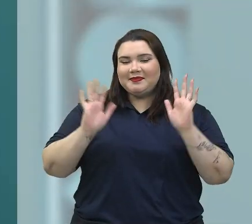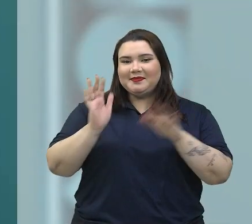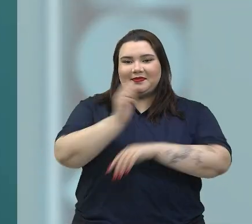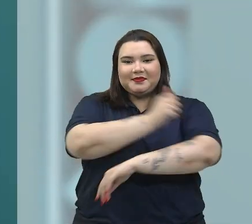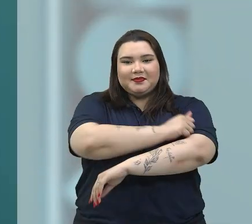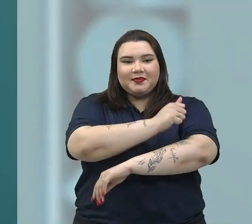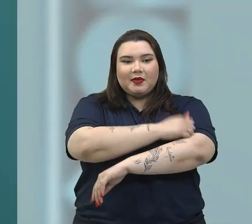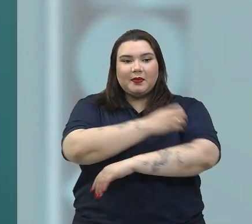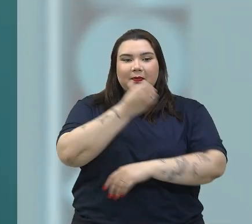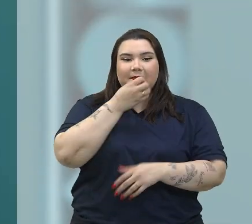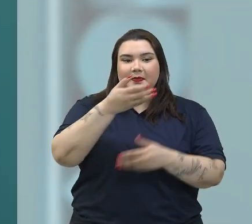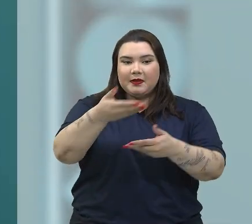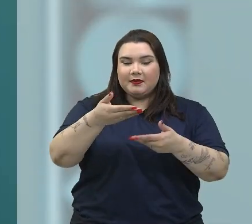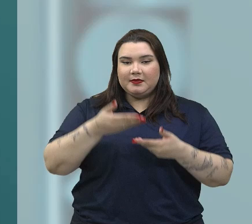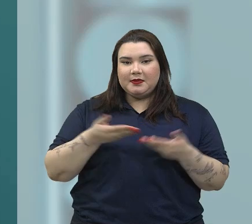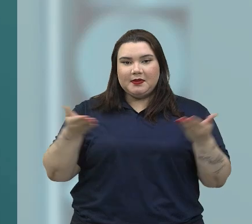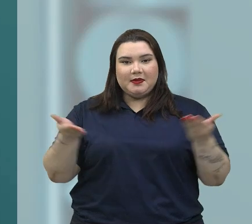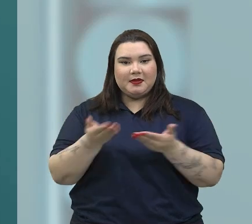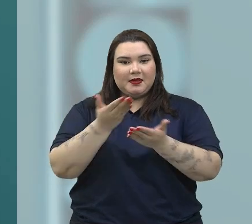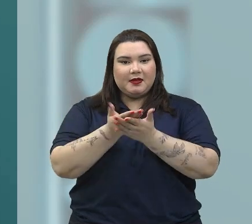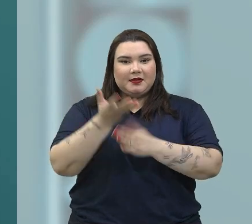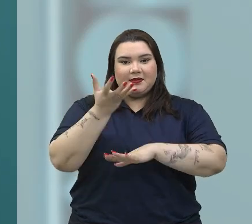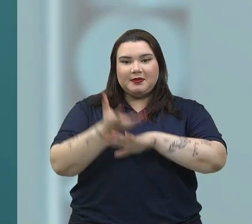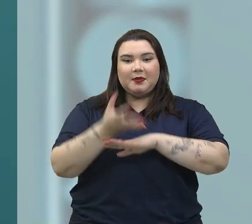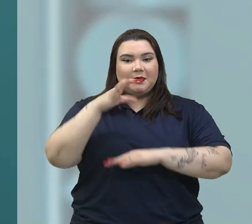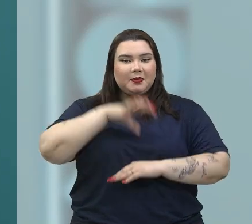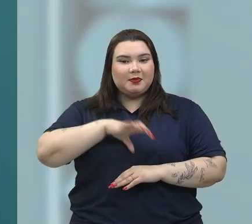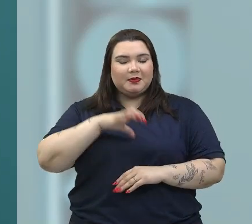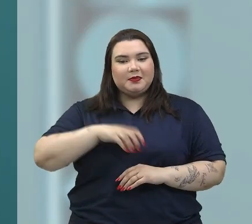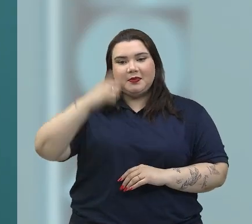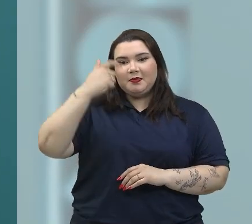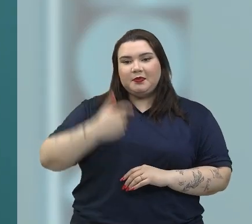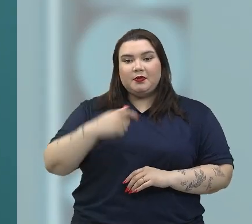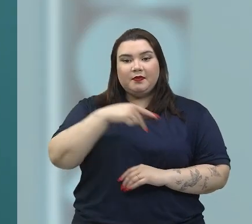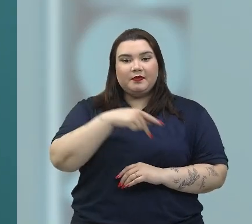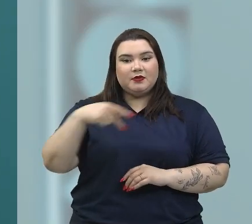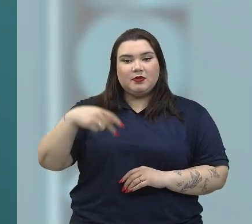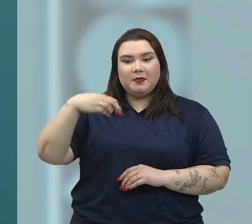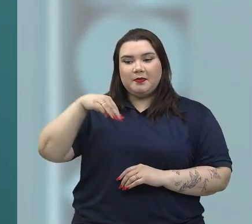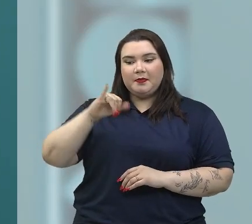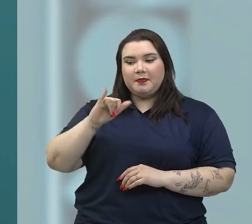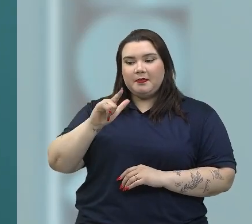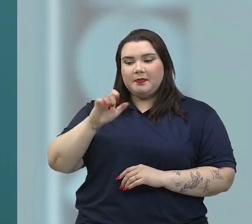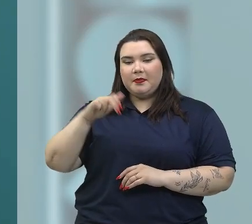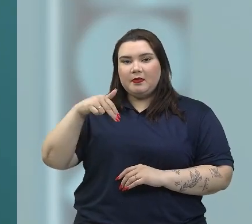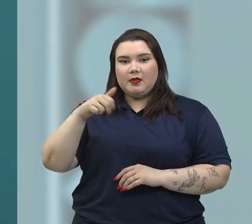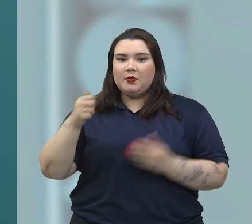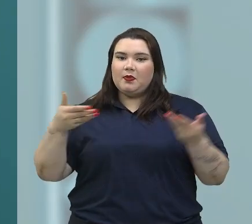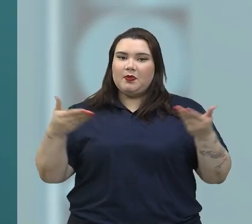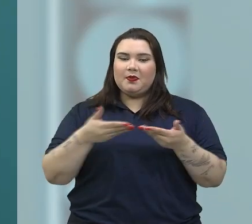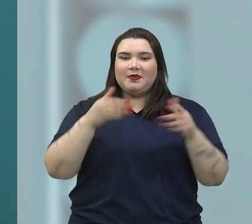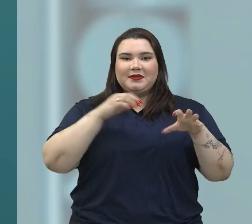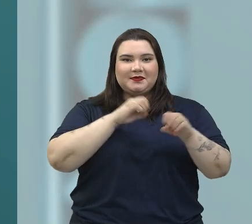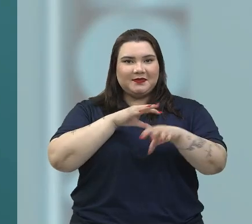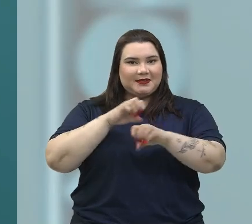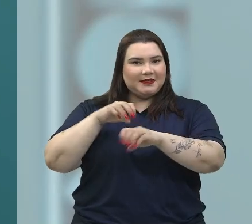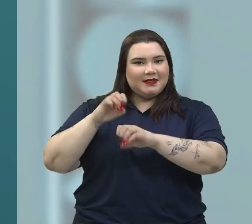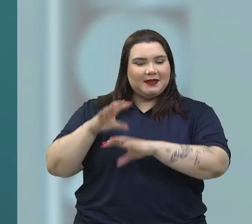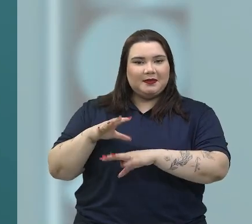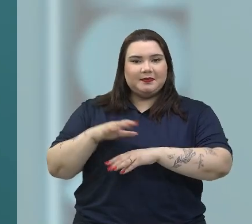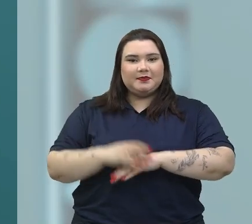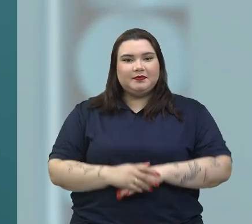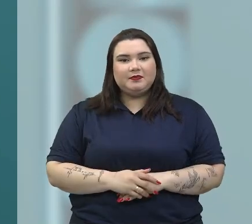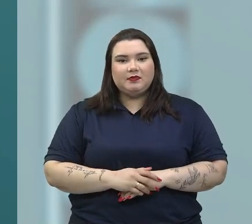alunos, sejam bem-vindos a mais uma aula de língua portuguesa. Eu sou Milena Maranhos, professora de língua portuguesa, e é um prazer tê-los